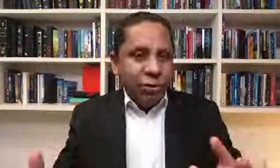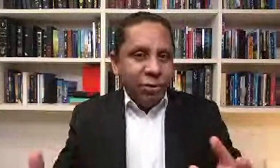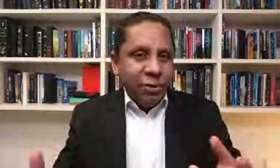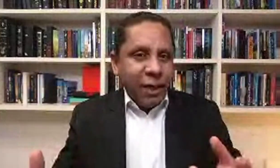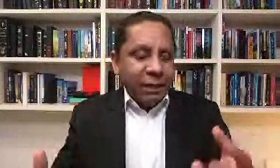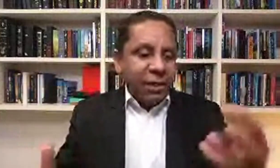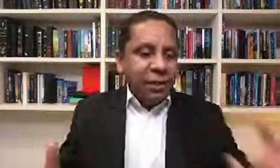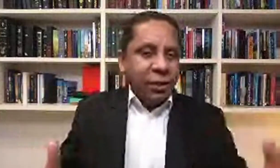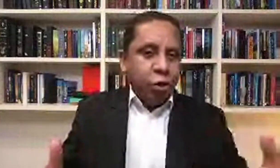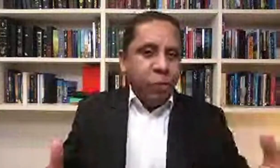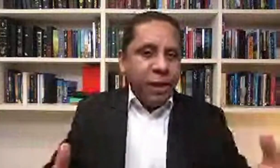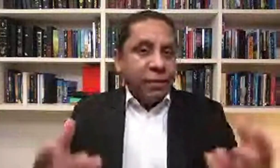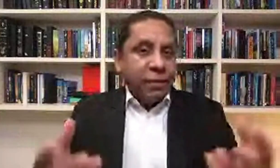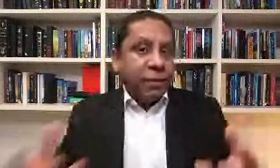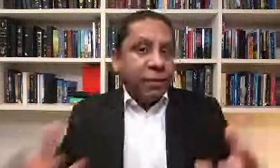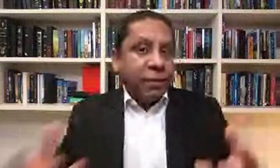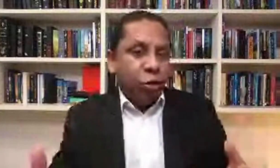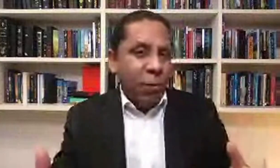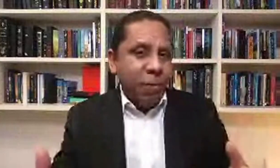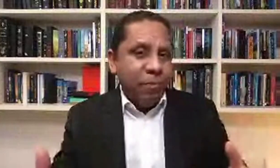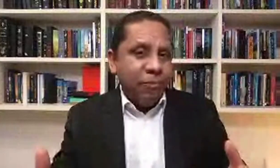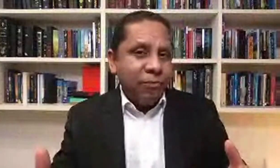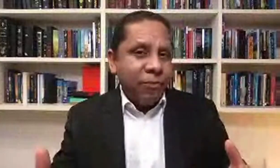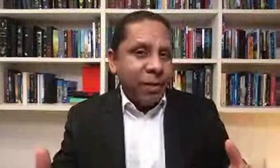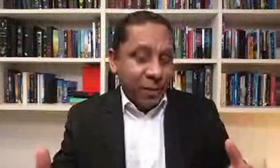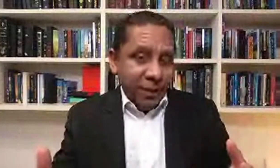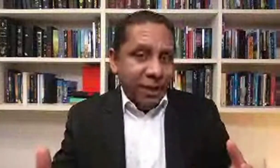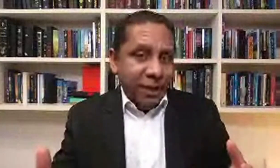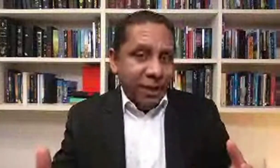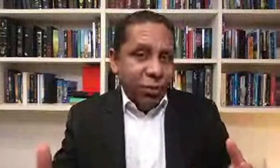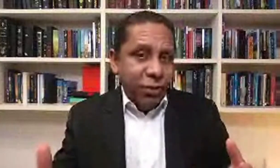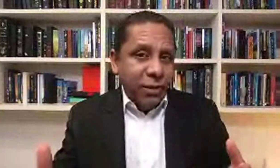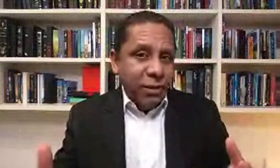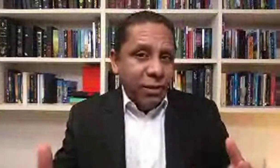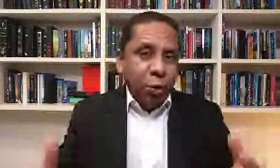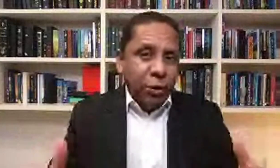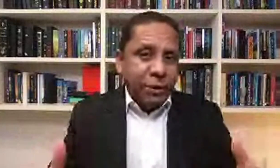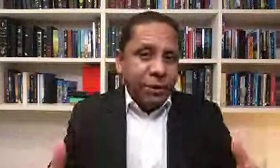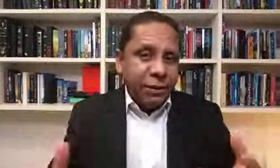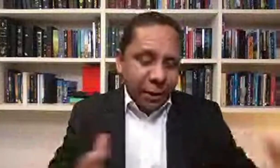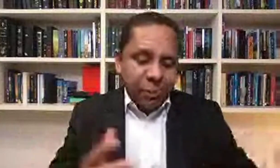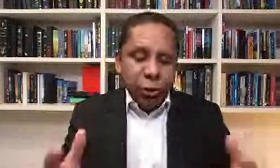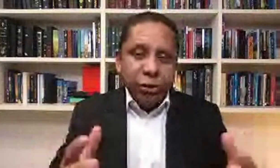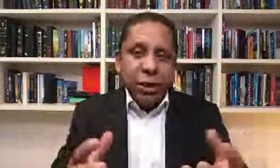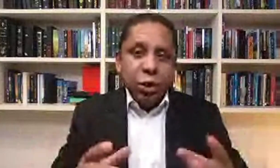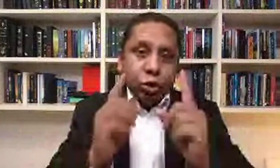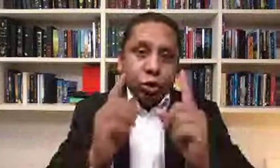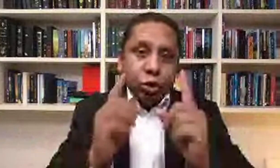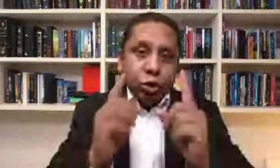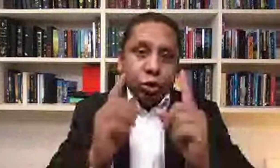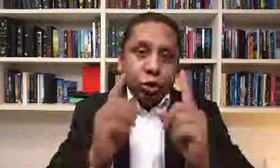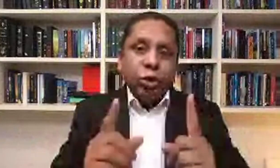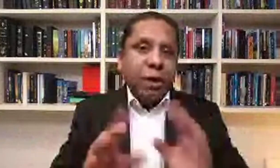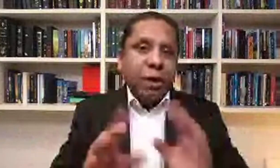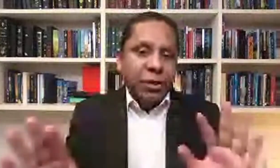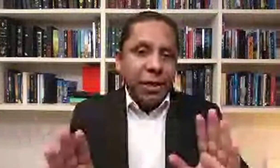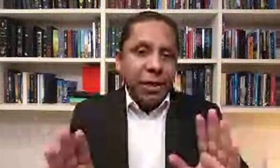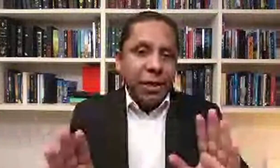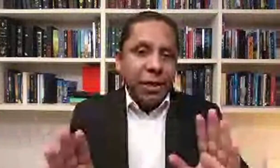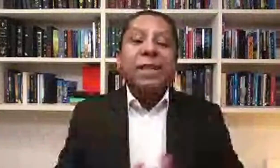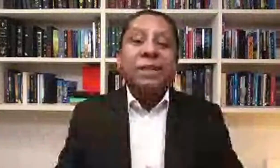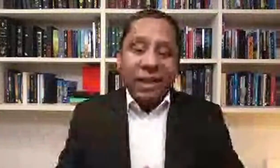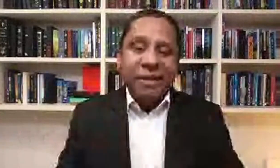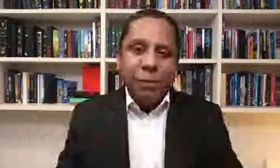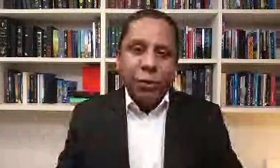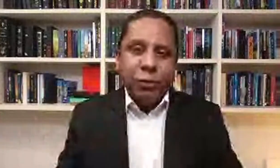joio. A trindade do bem e a trindade do mal. Entendeu? Sempre dois. Só dois caminhos que